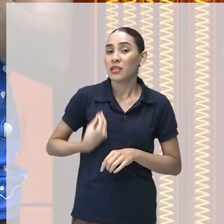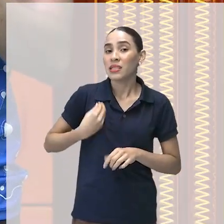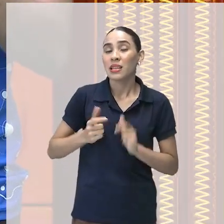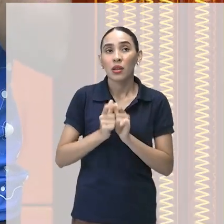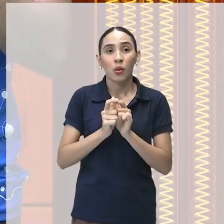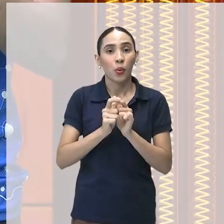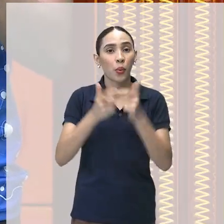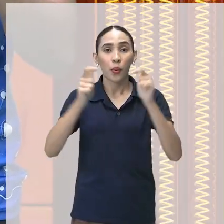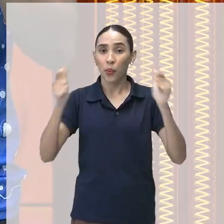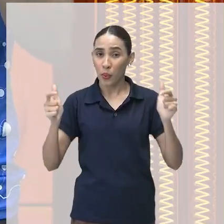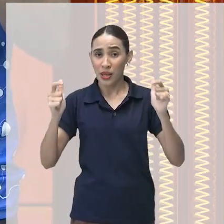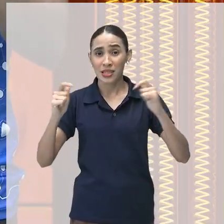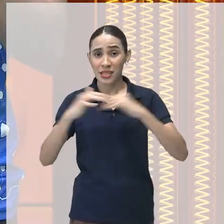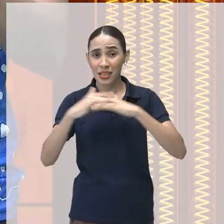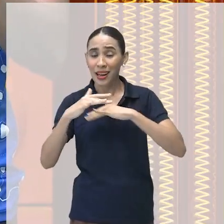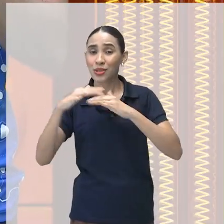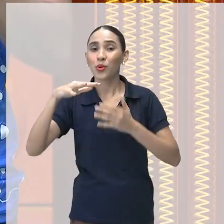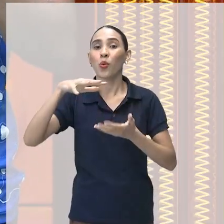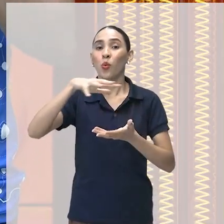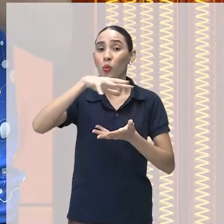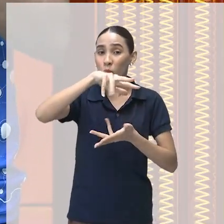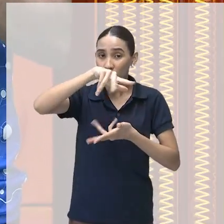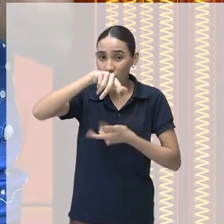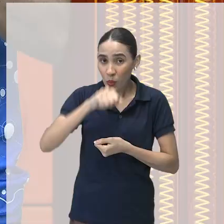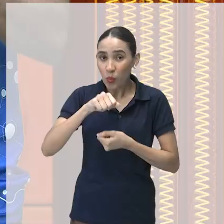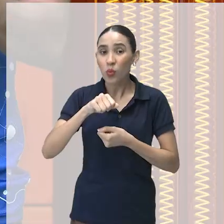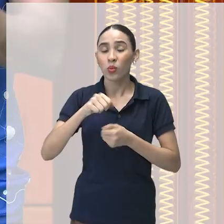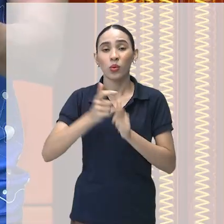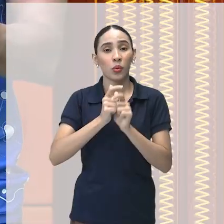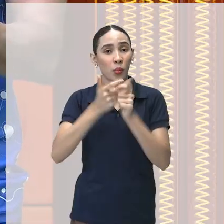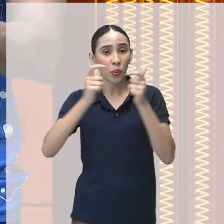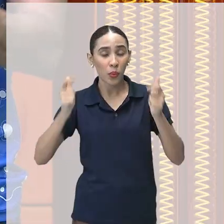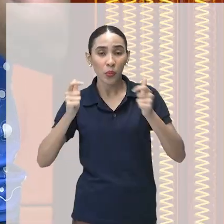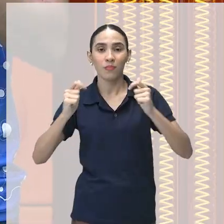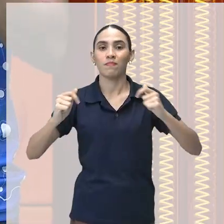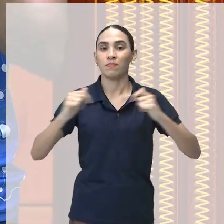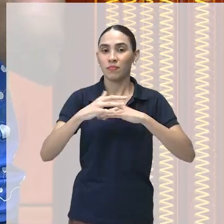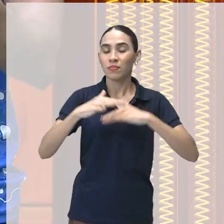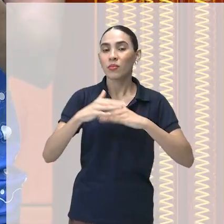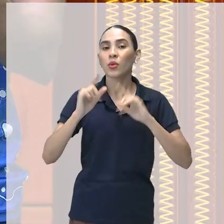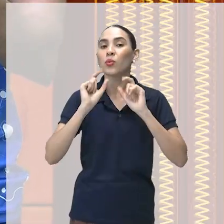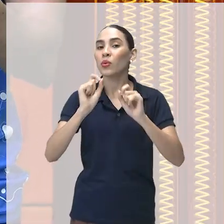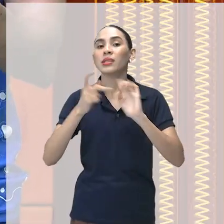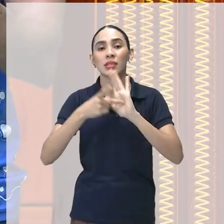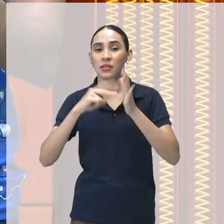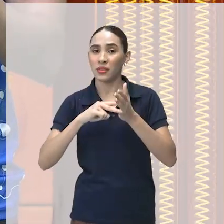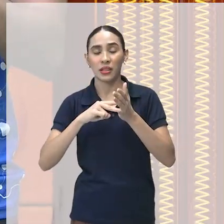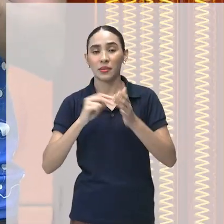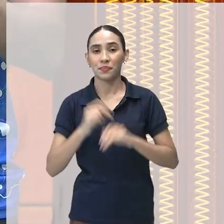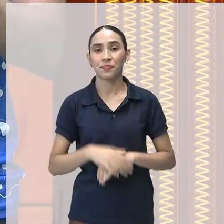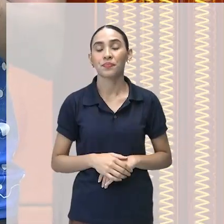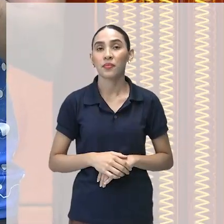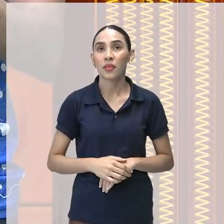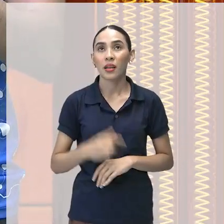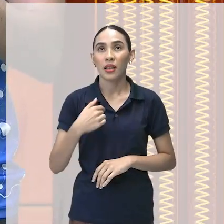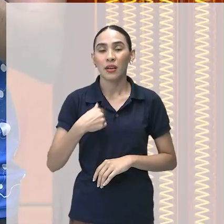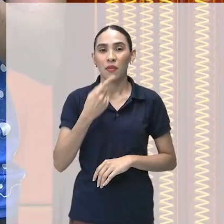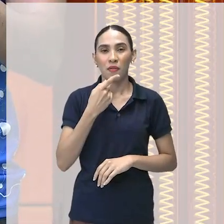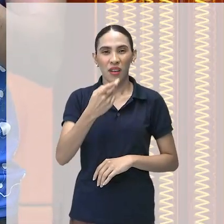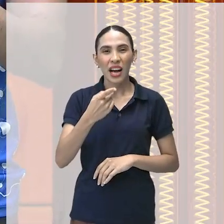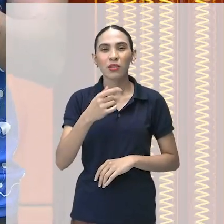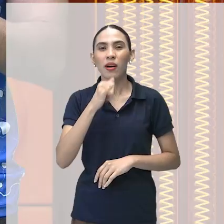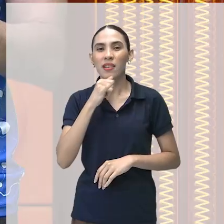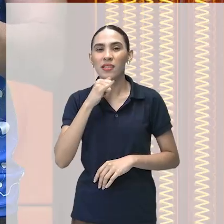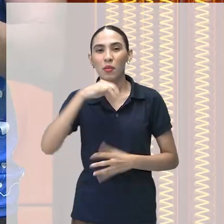muito grande das cidades. O mundo ele tem se tornado predominantemente urbano. O que isso significa dizer, professor? Quando eu falo que o mundo